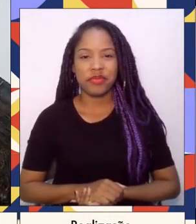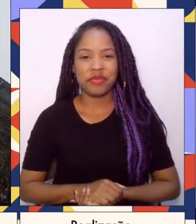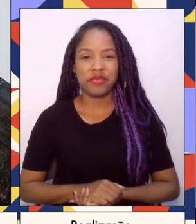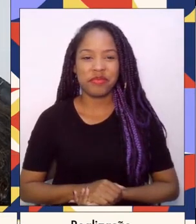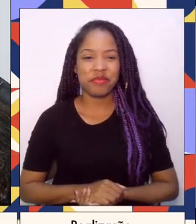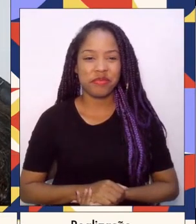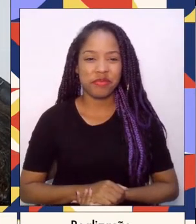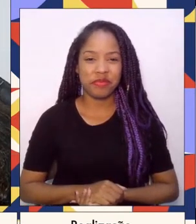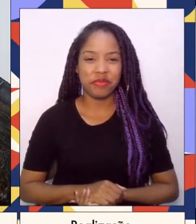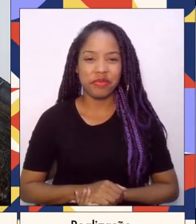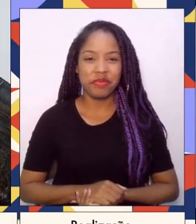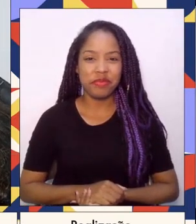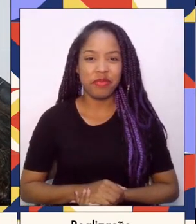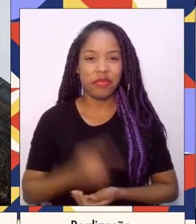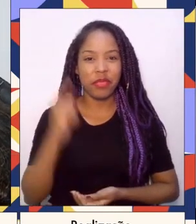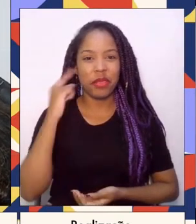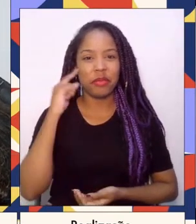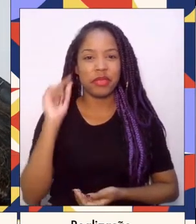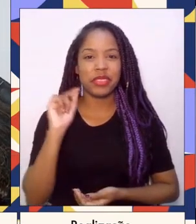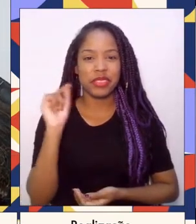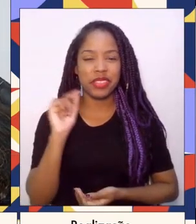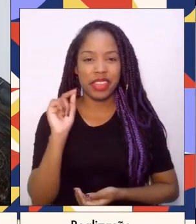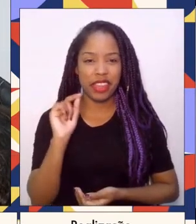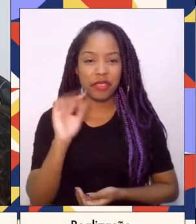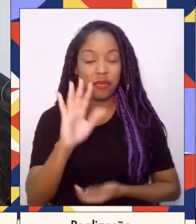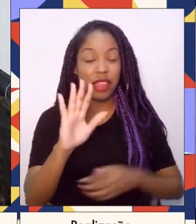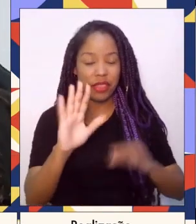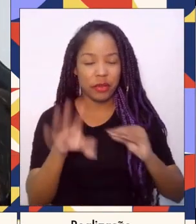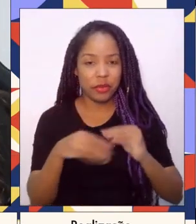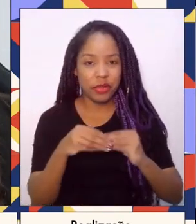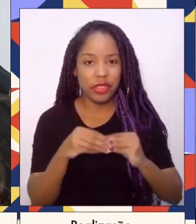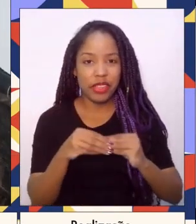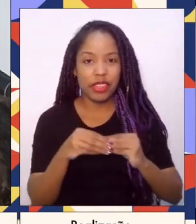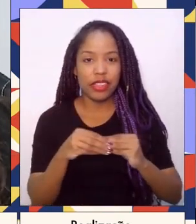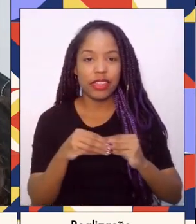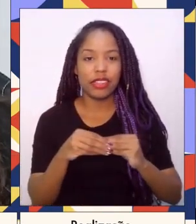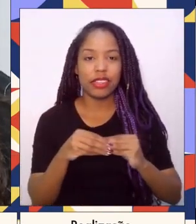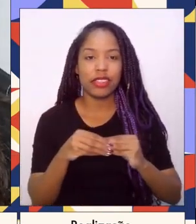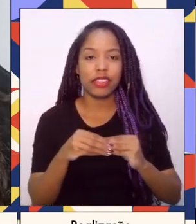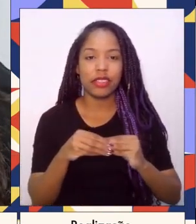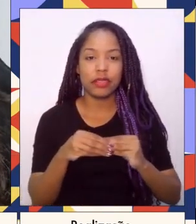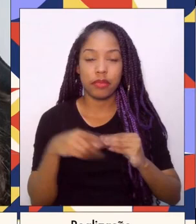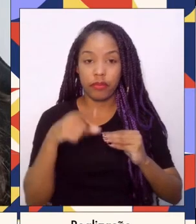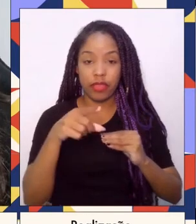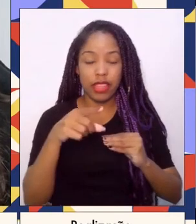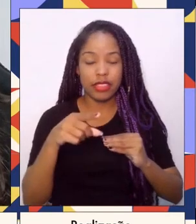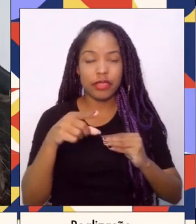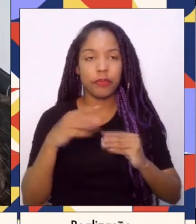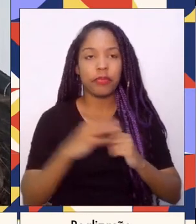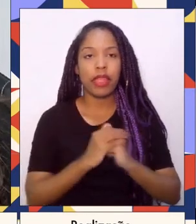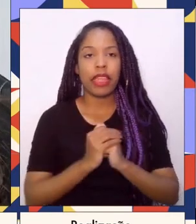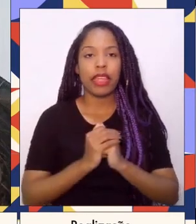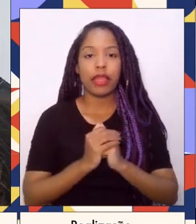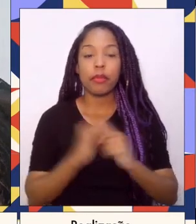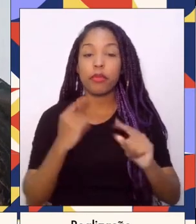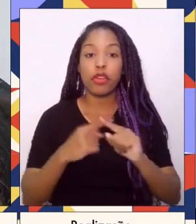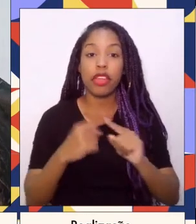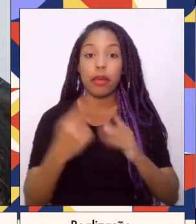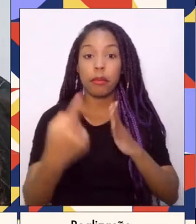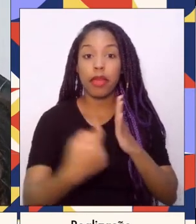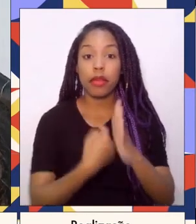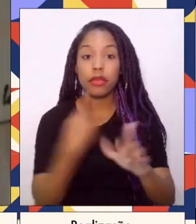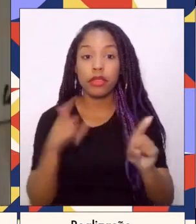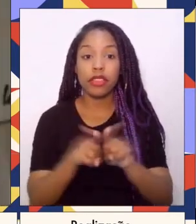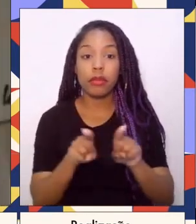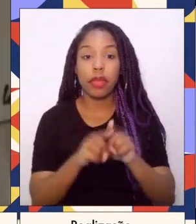eu acho até assim só para completar um pouquinho então desse desse raciocínio porque você me perguntou também como que